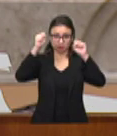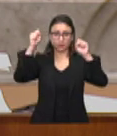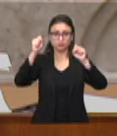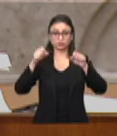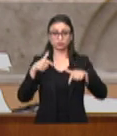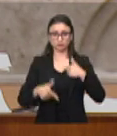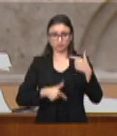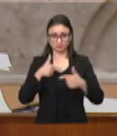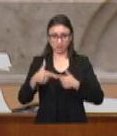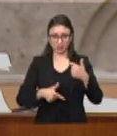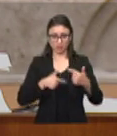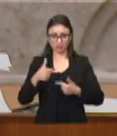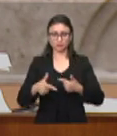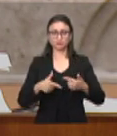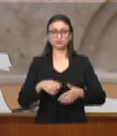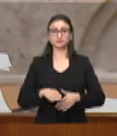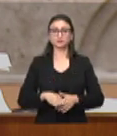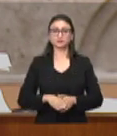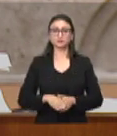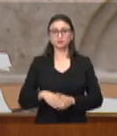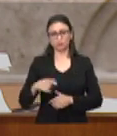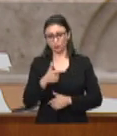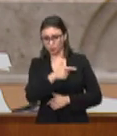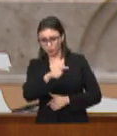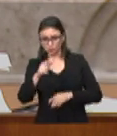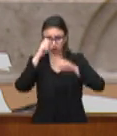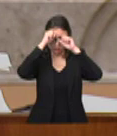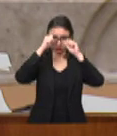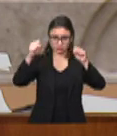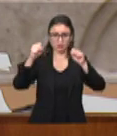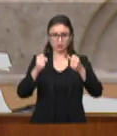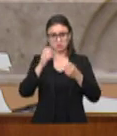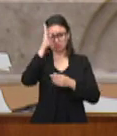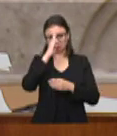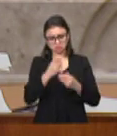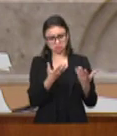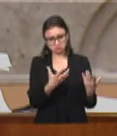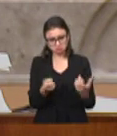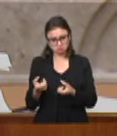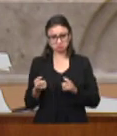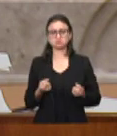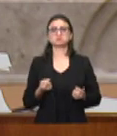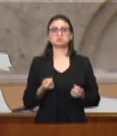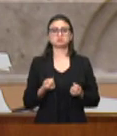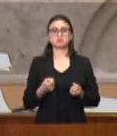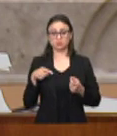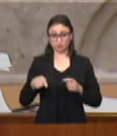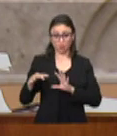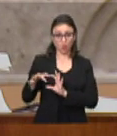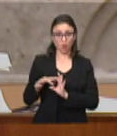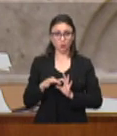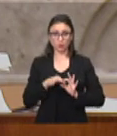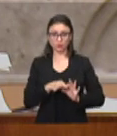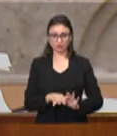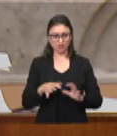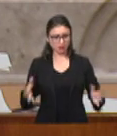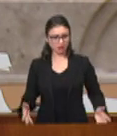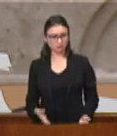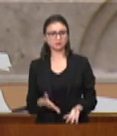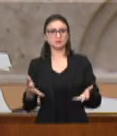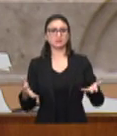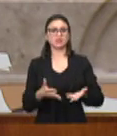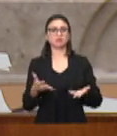com a adesão subsequente dos demais tribunais brasileiros. É nesse contexto de